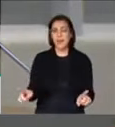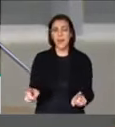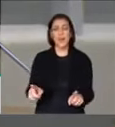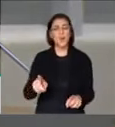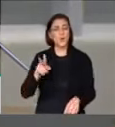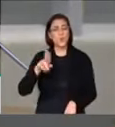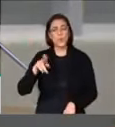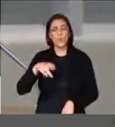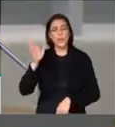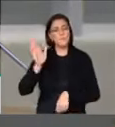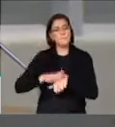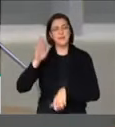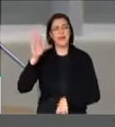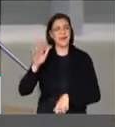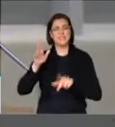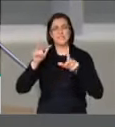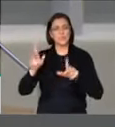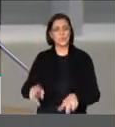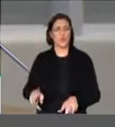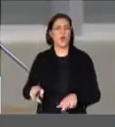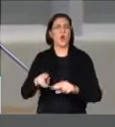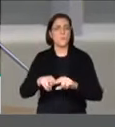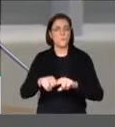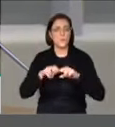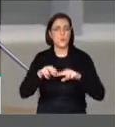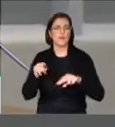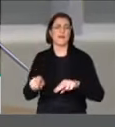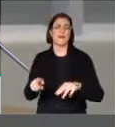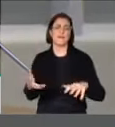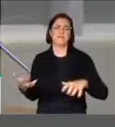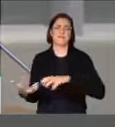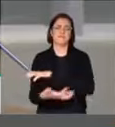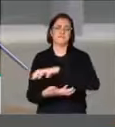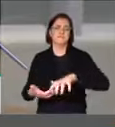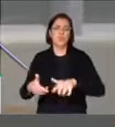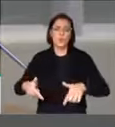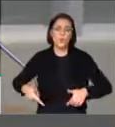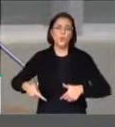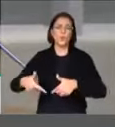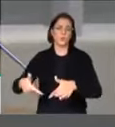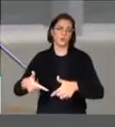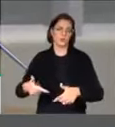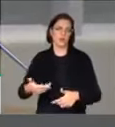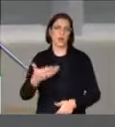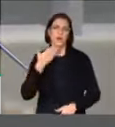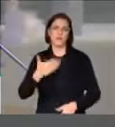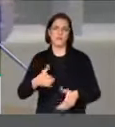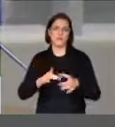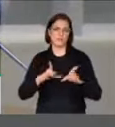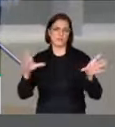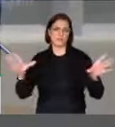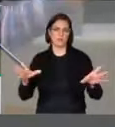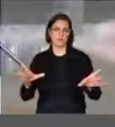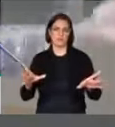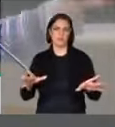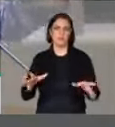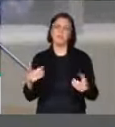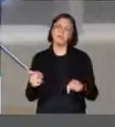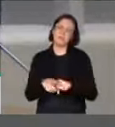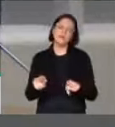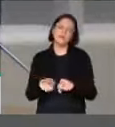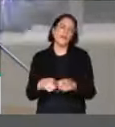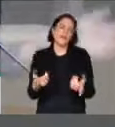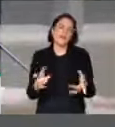sem aquela rebelião e as lutas democráticas, e lutas muito mais que democráticas, lutas